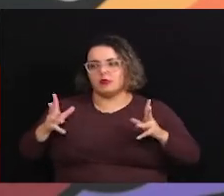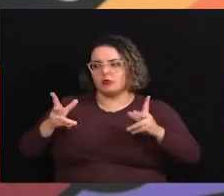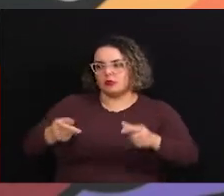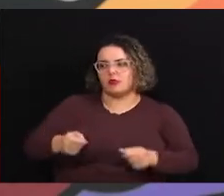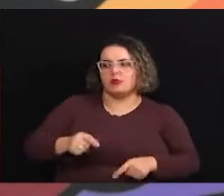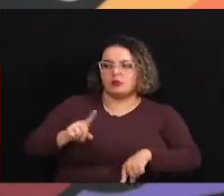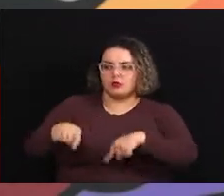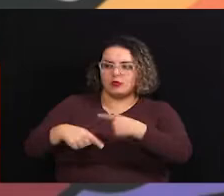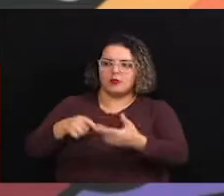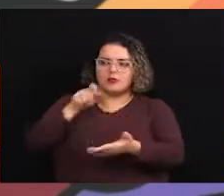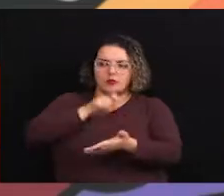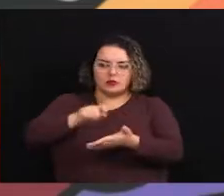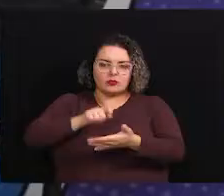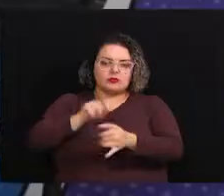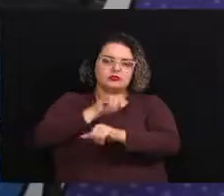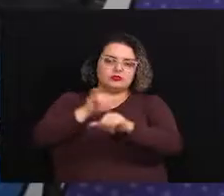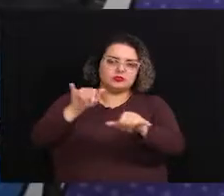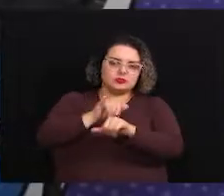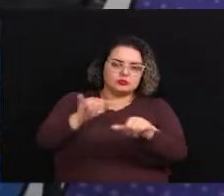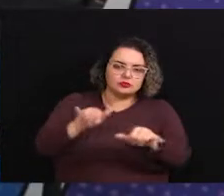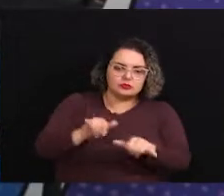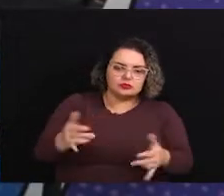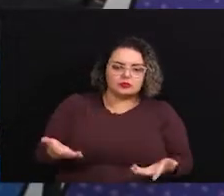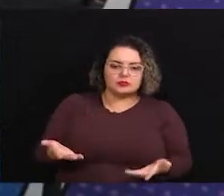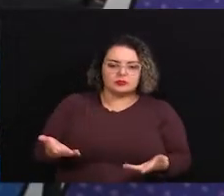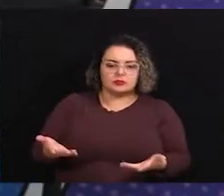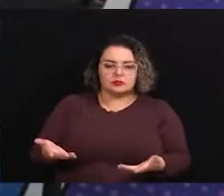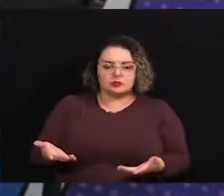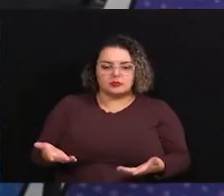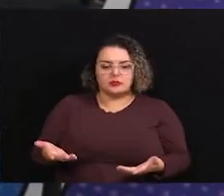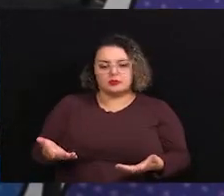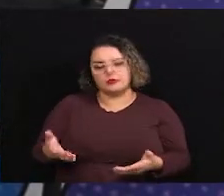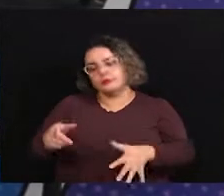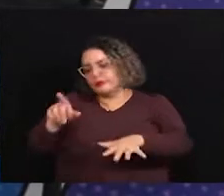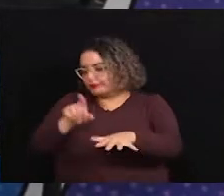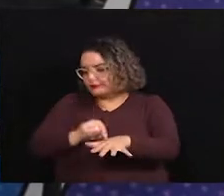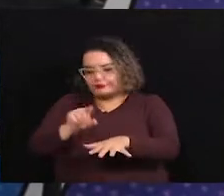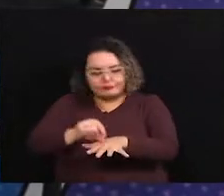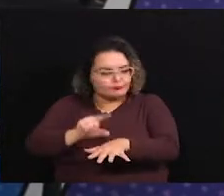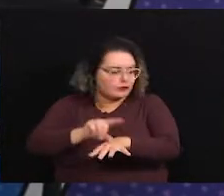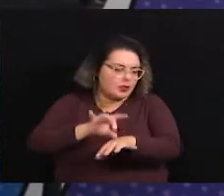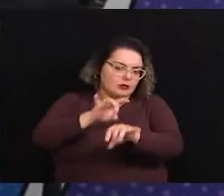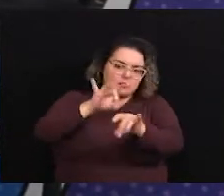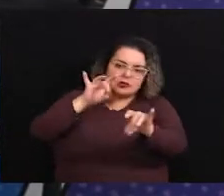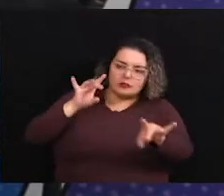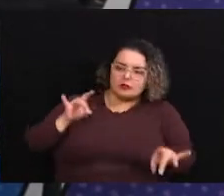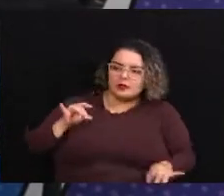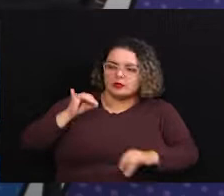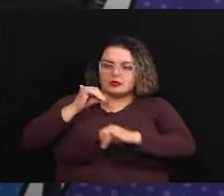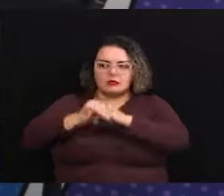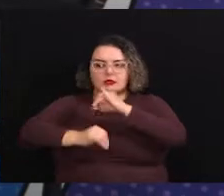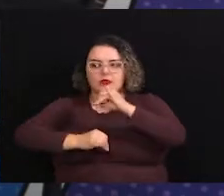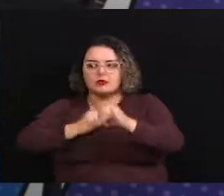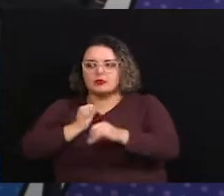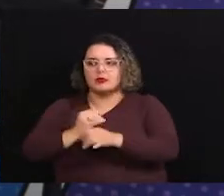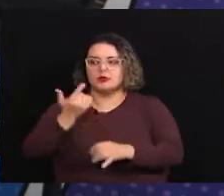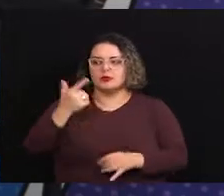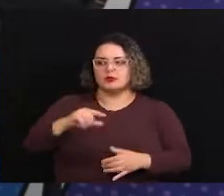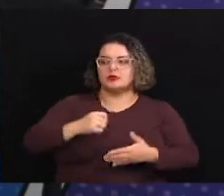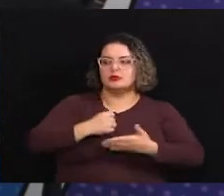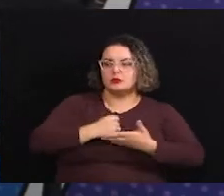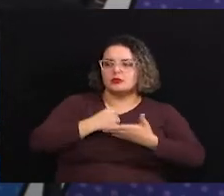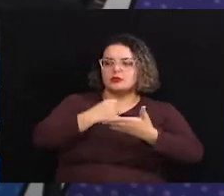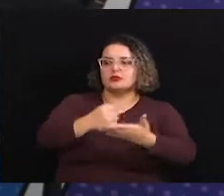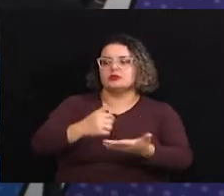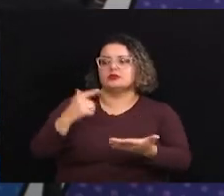como todos os outros escritores, de divulgar, né, e tiveram que encontrar meios, né, seja virtual, para poder continuar